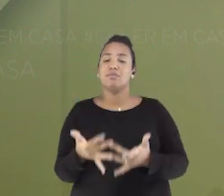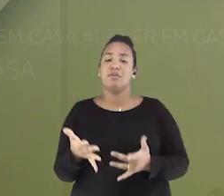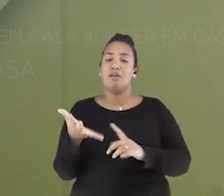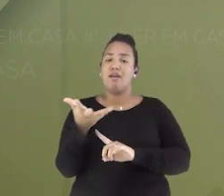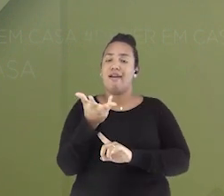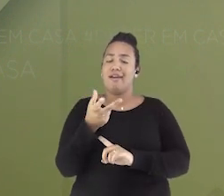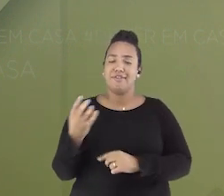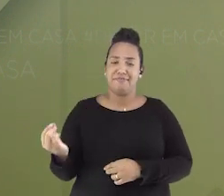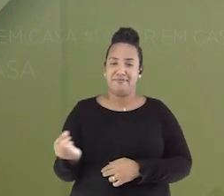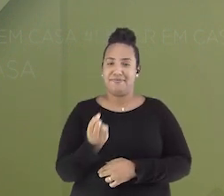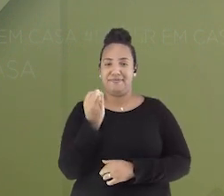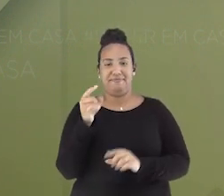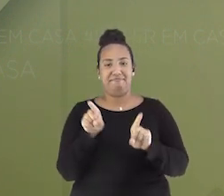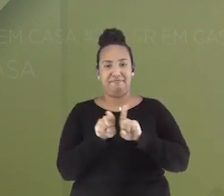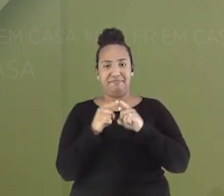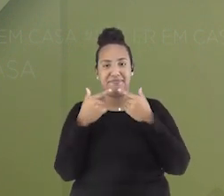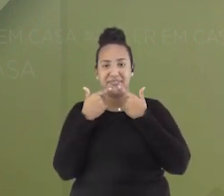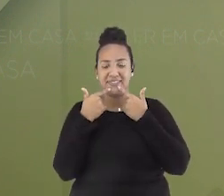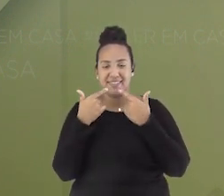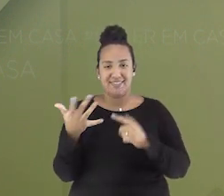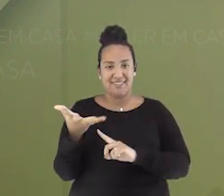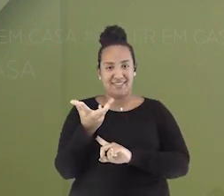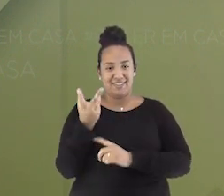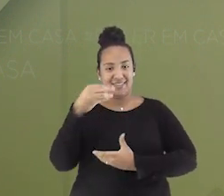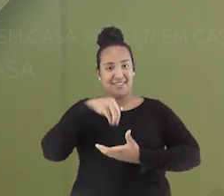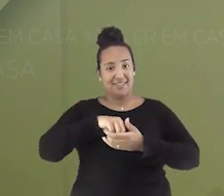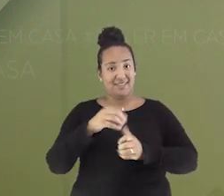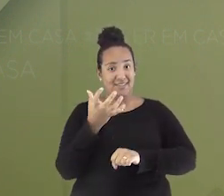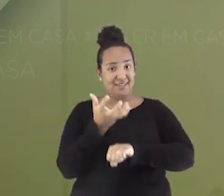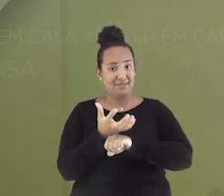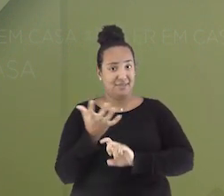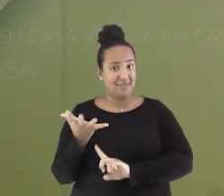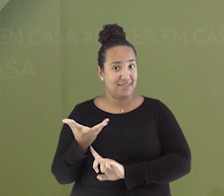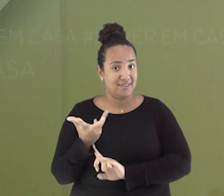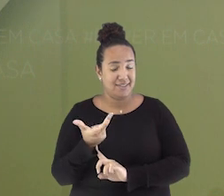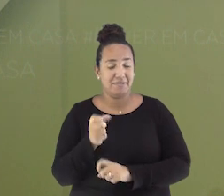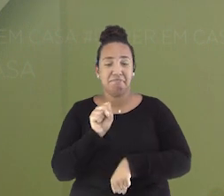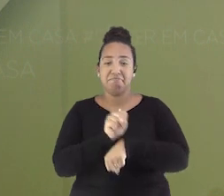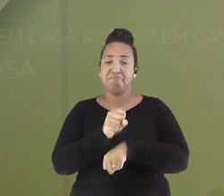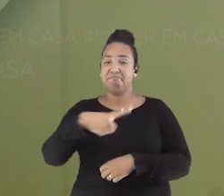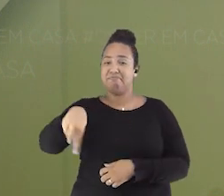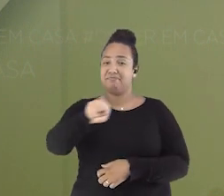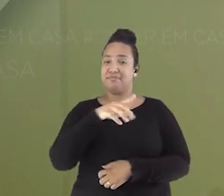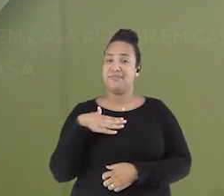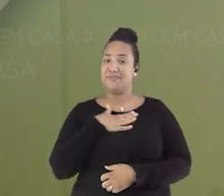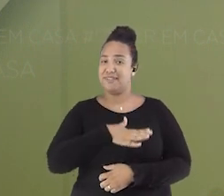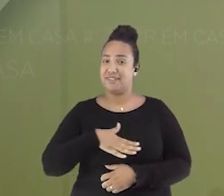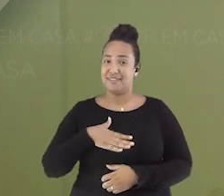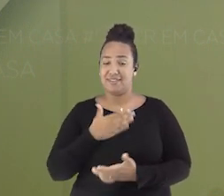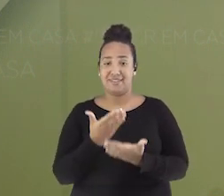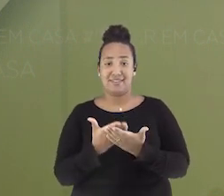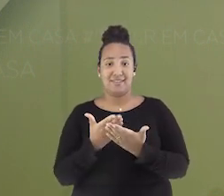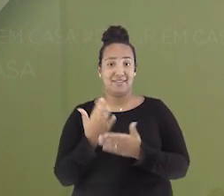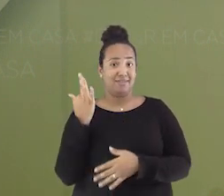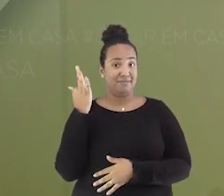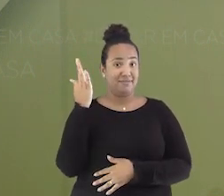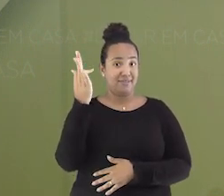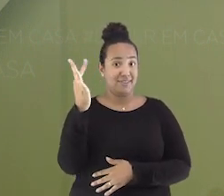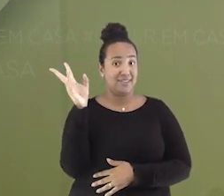arte e sobre as linguagens artísticas que compõem a disciplina de artes. Espero que vocês tenham gostado e até o próximo